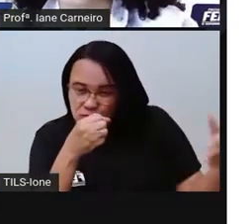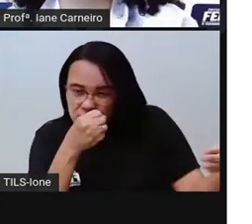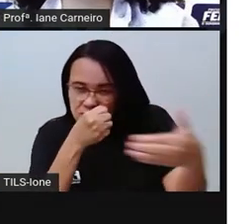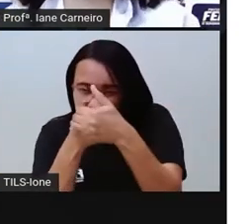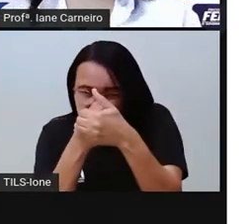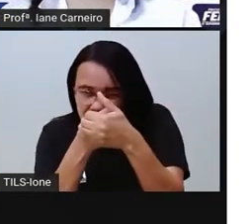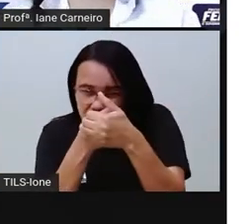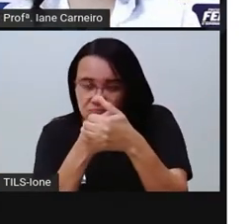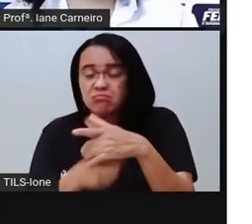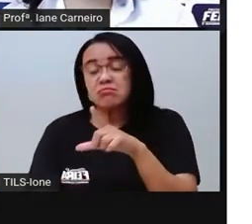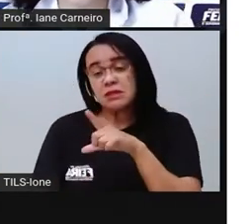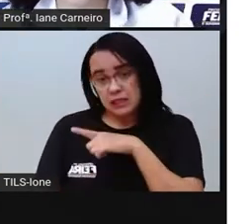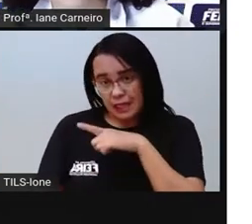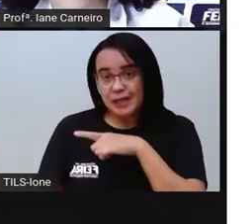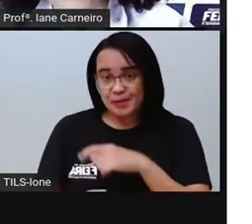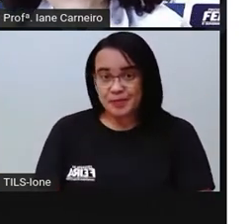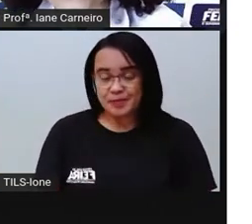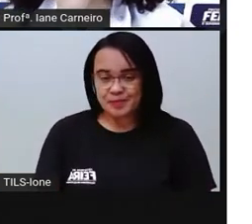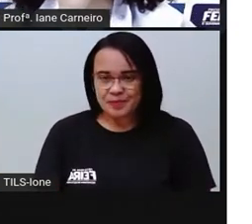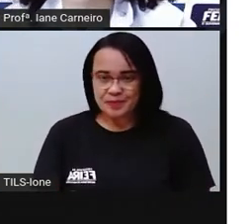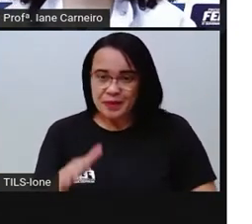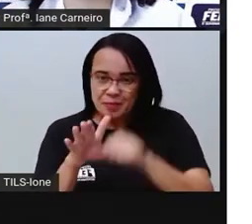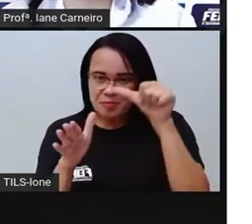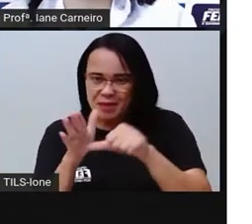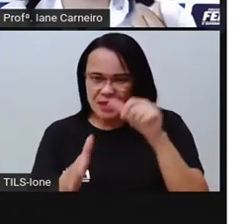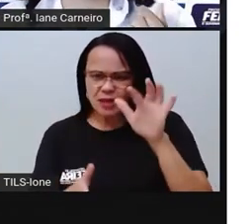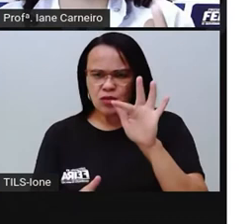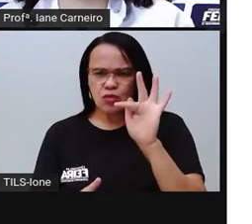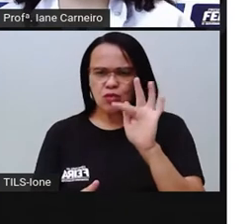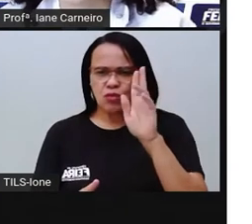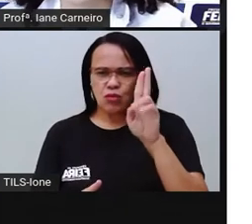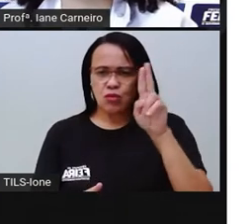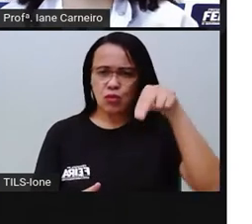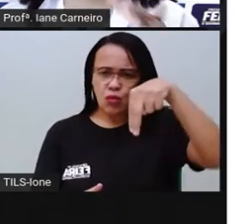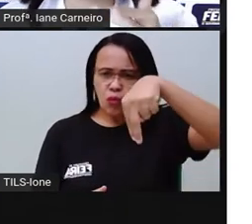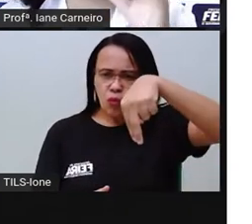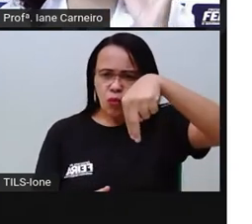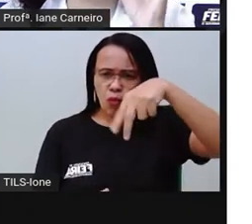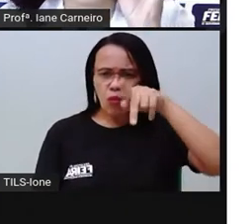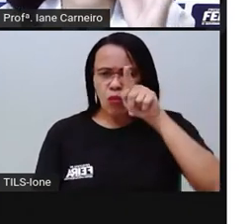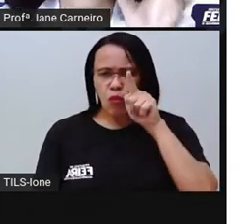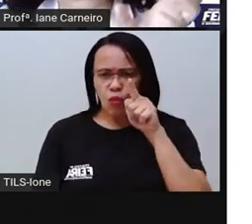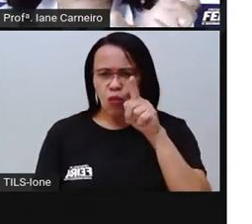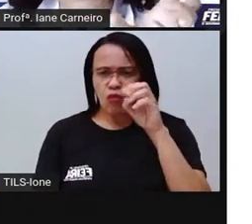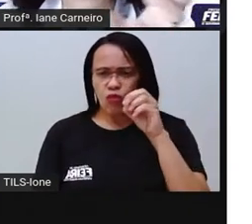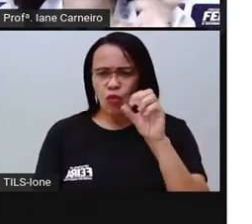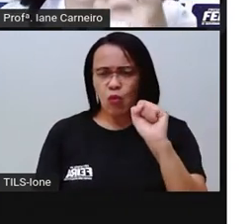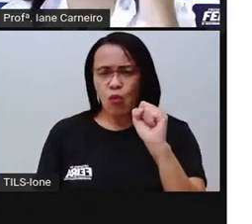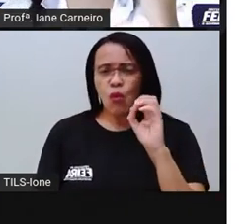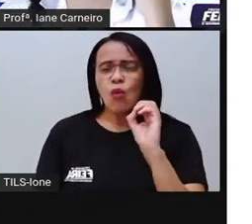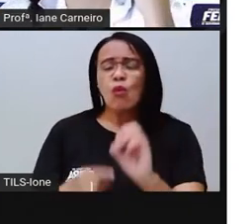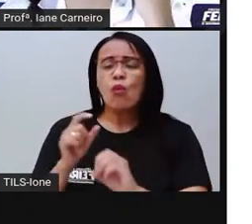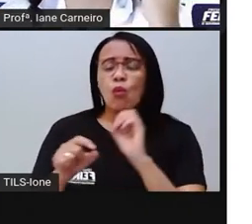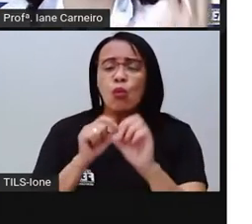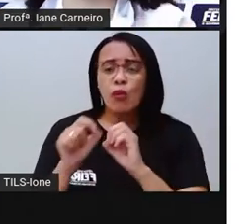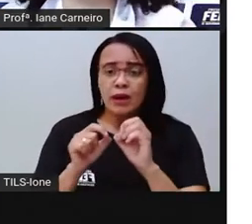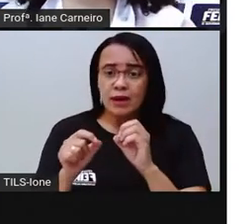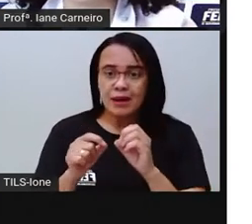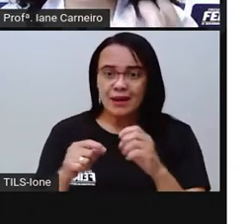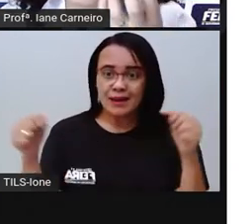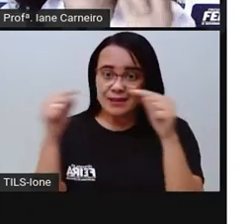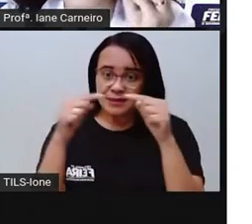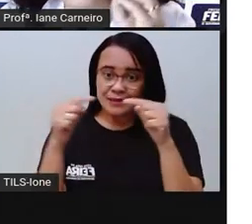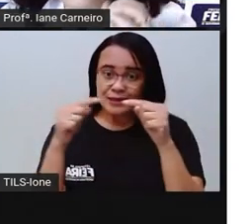certo? Então, vamos primeiro descobrir o que é um fungo, ó. O fungo, né, é o bolor, né, é um tipo de